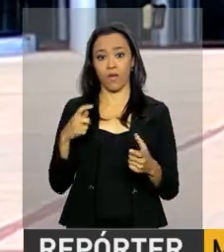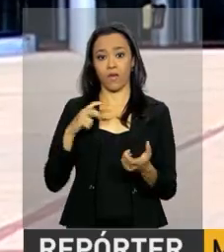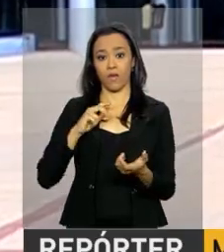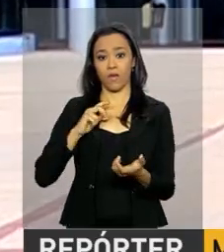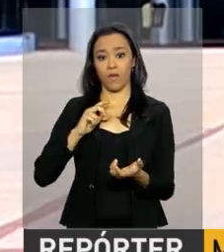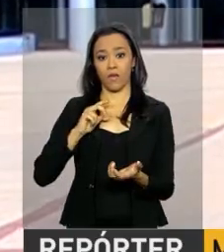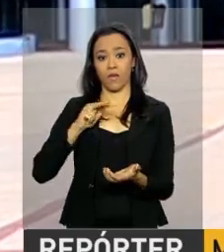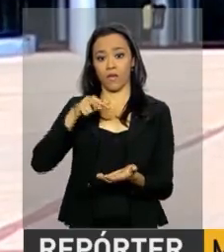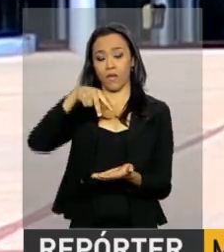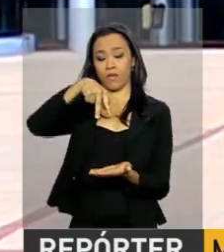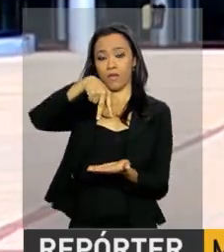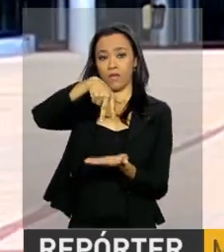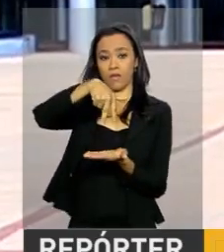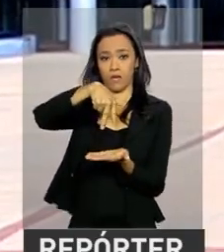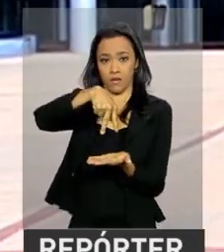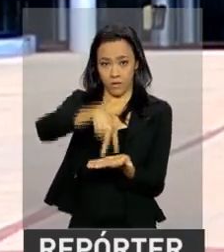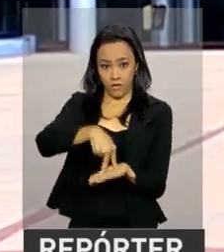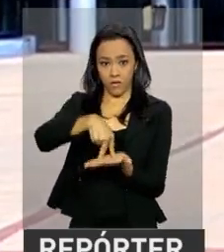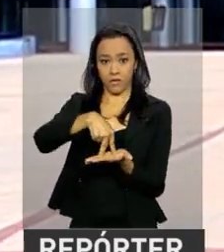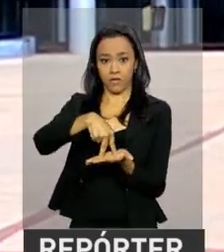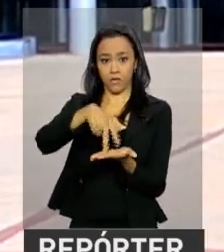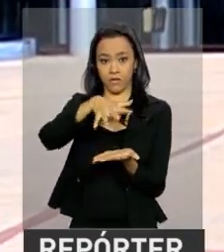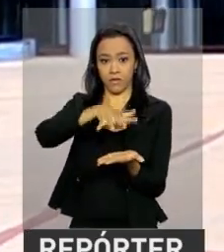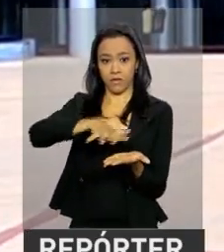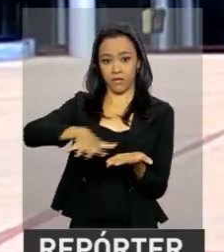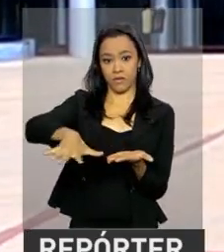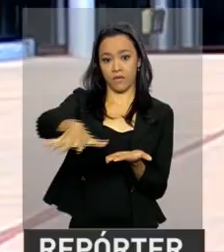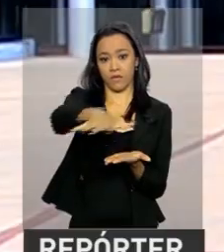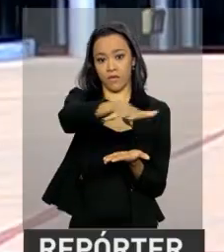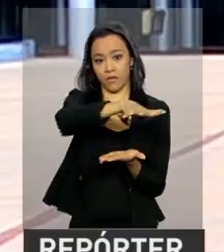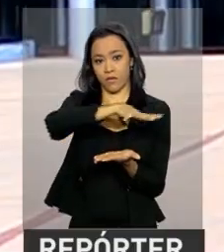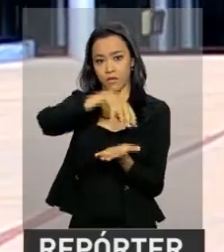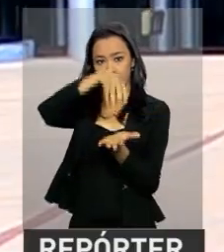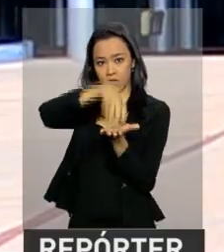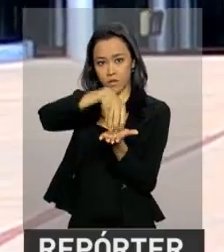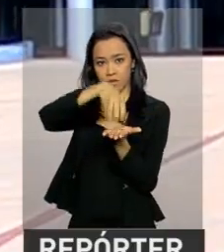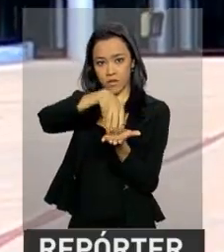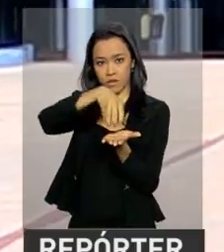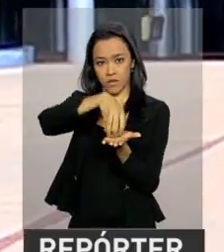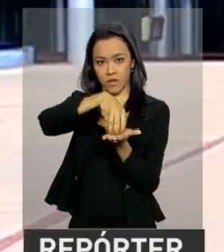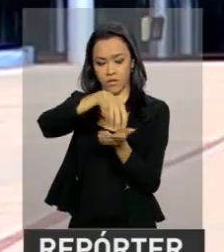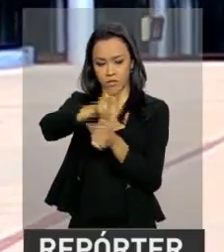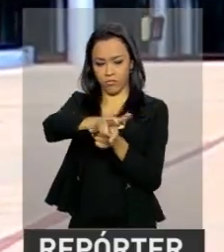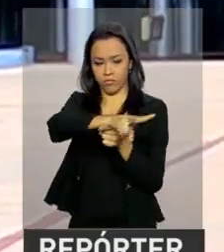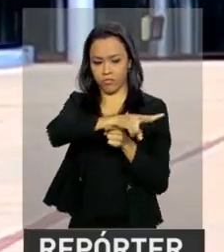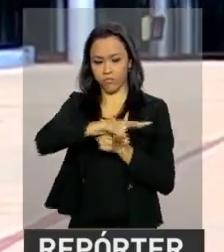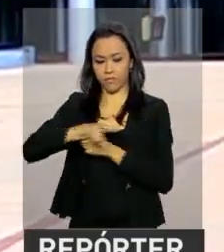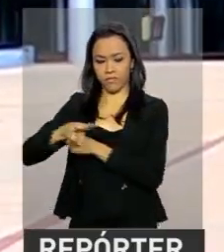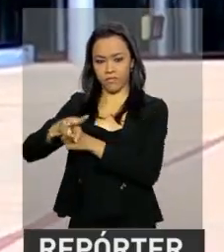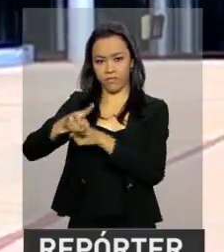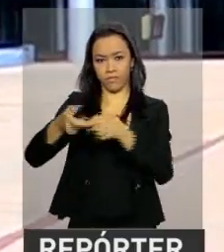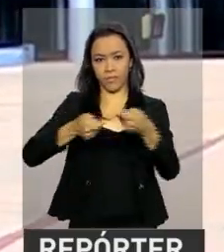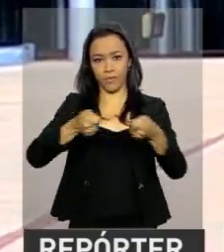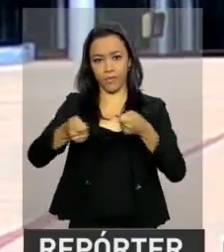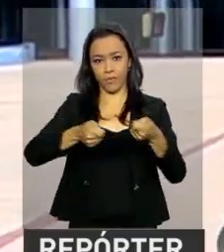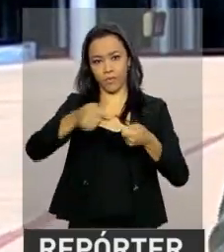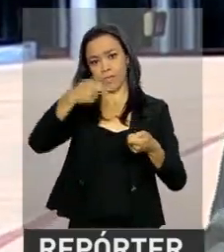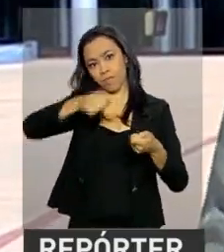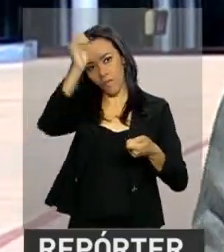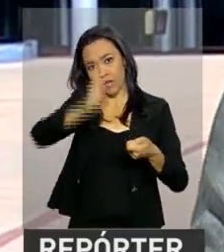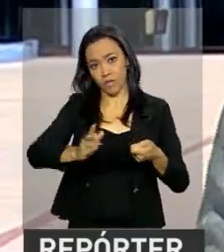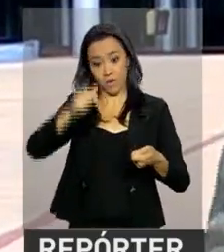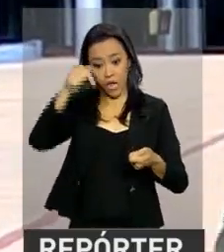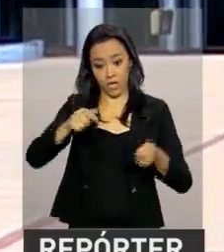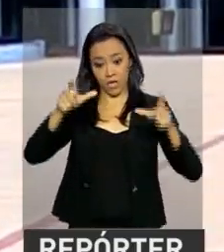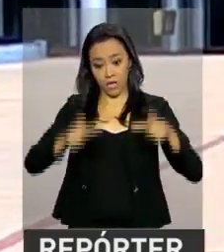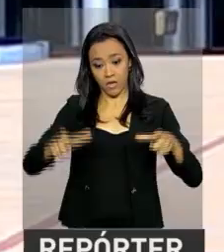Vou ler para você. Eu estou no Centro Integrado de Comando e Controle Nacional. Aqui vai